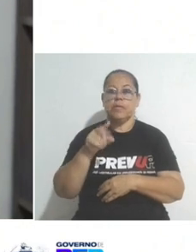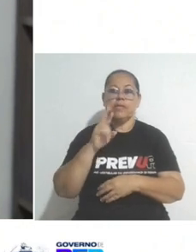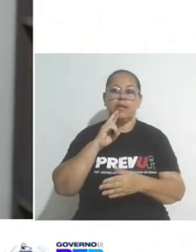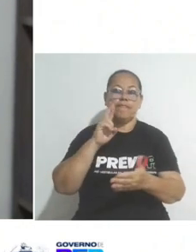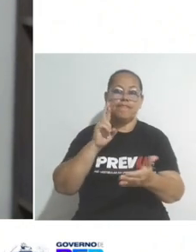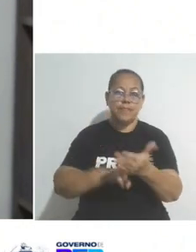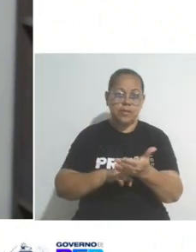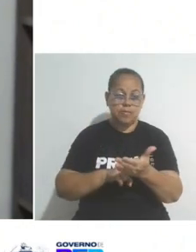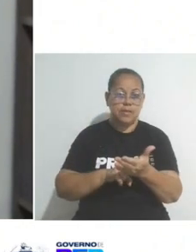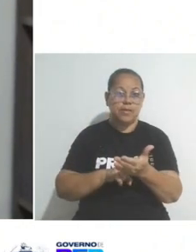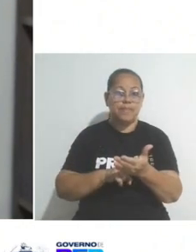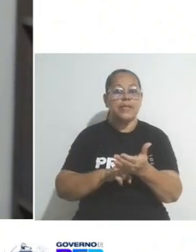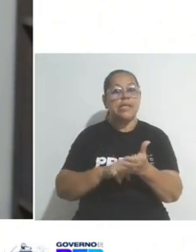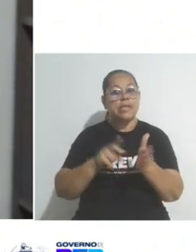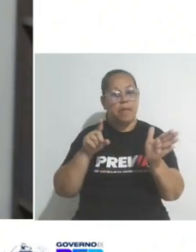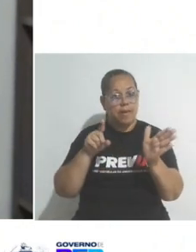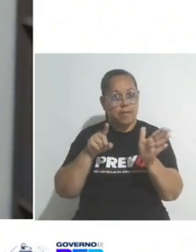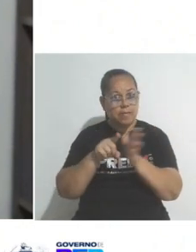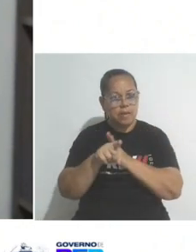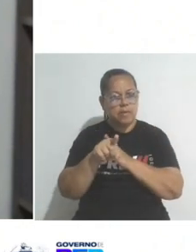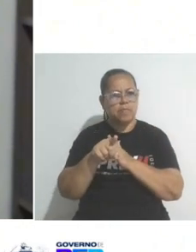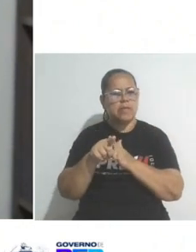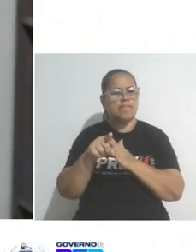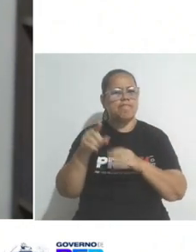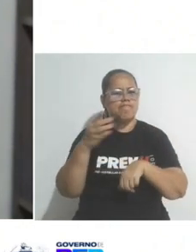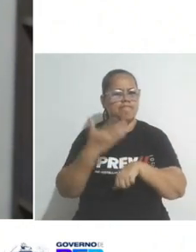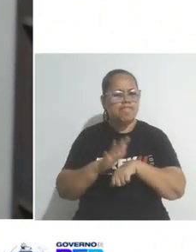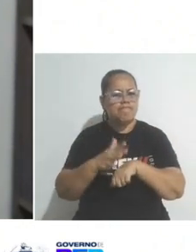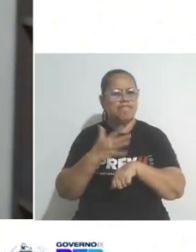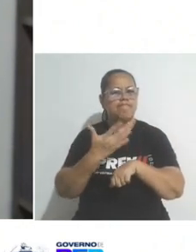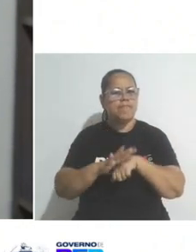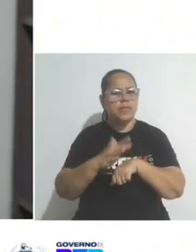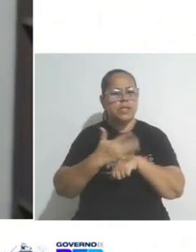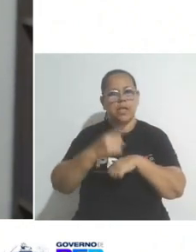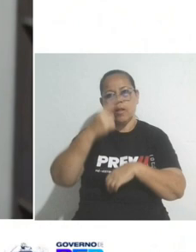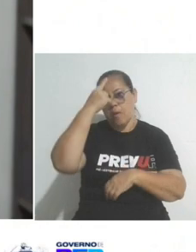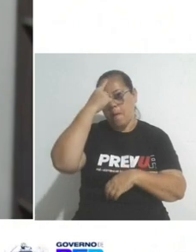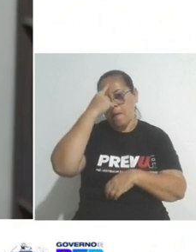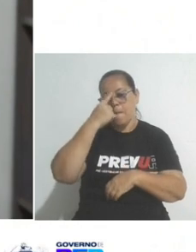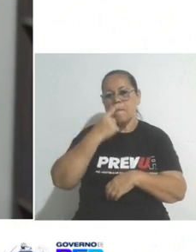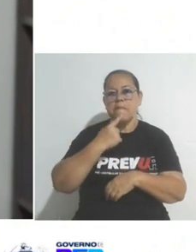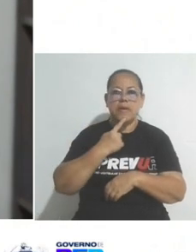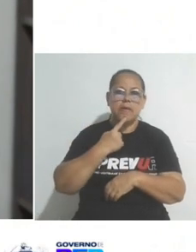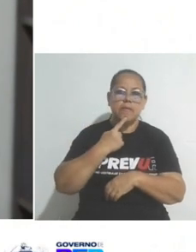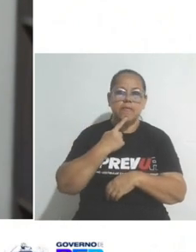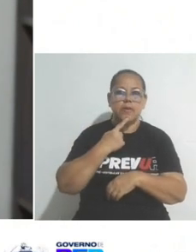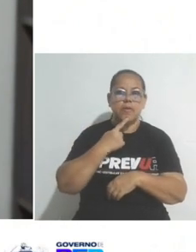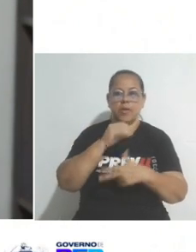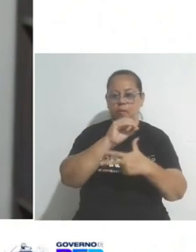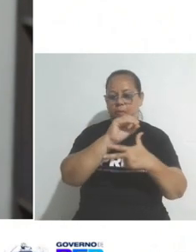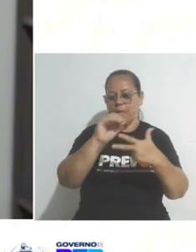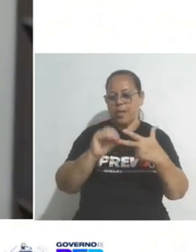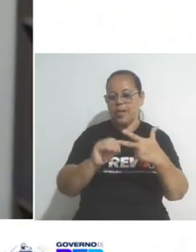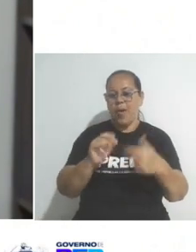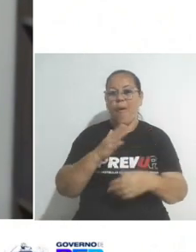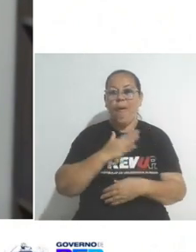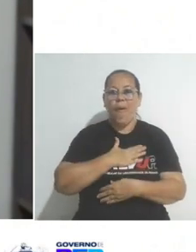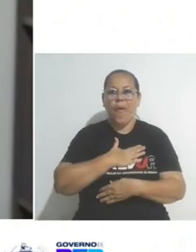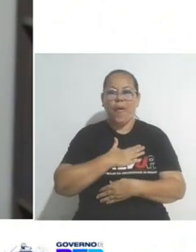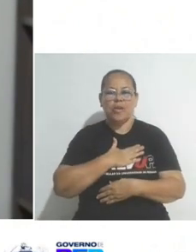então essa é uma questão para exercitar exatamente o perfil de mesclagem que o Enem gosta de usar